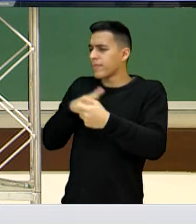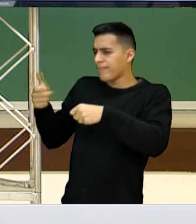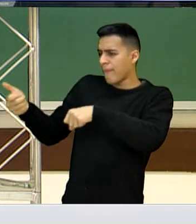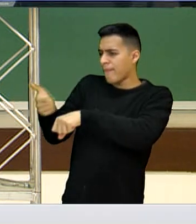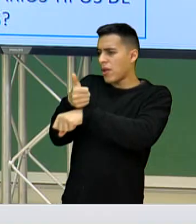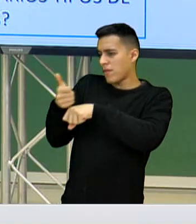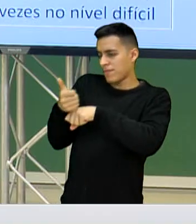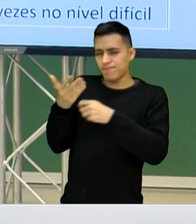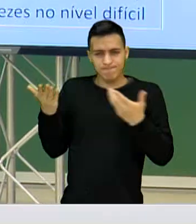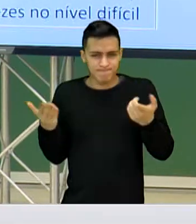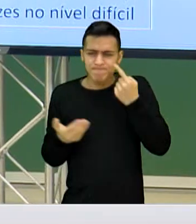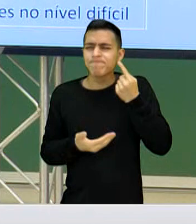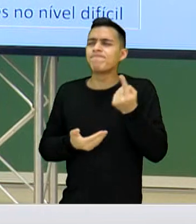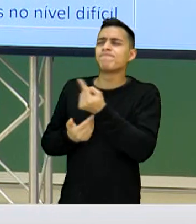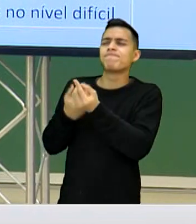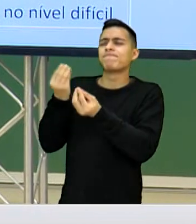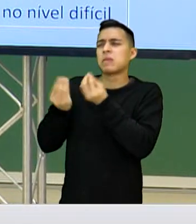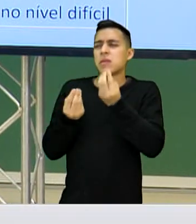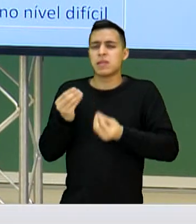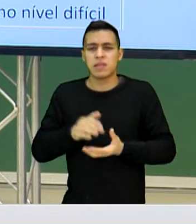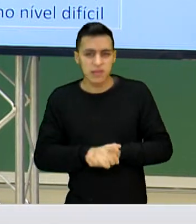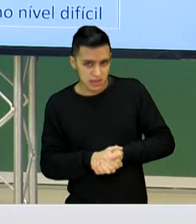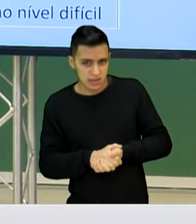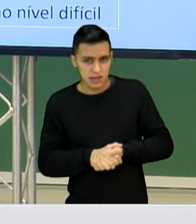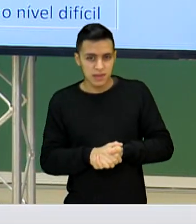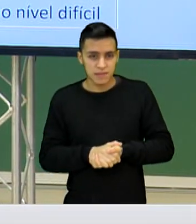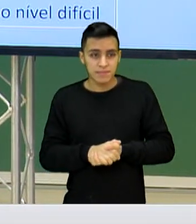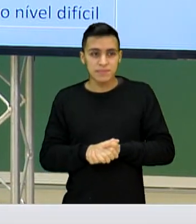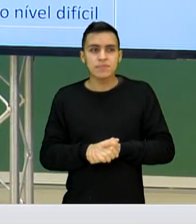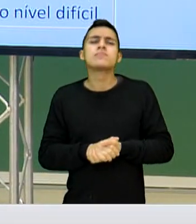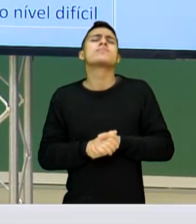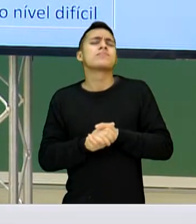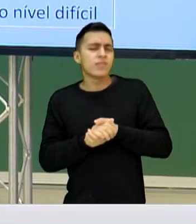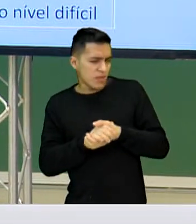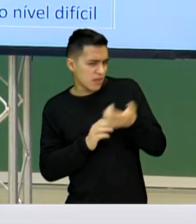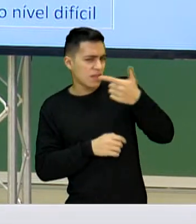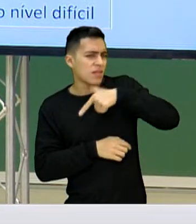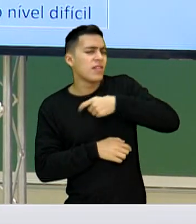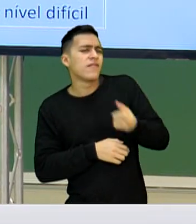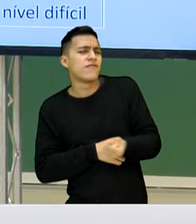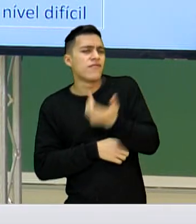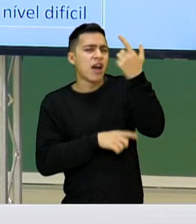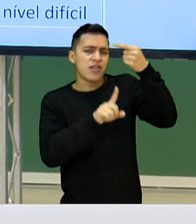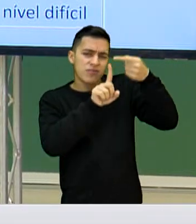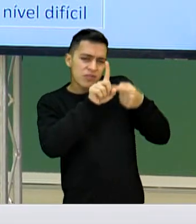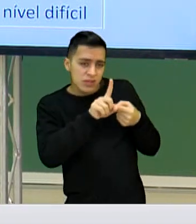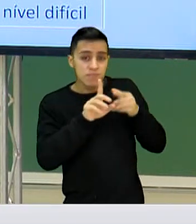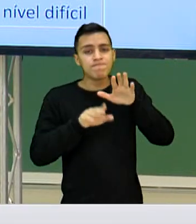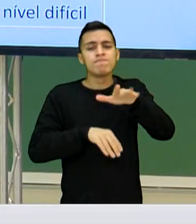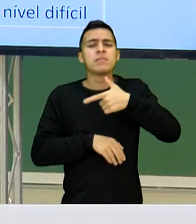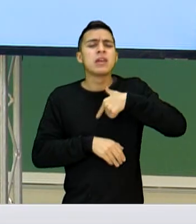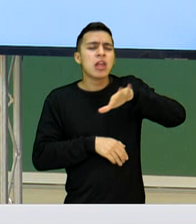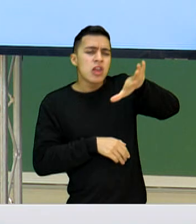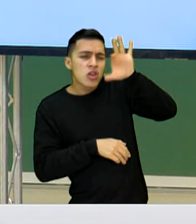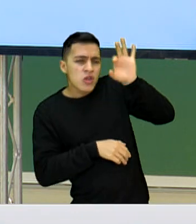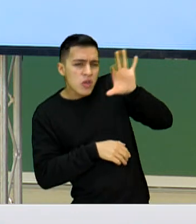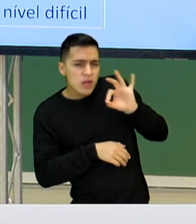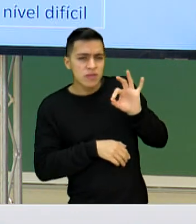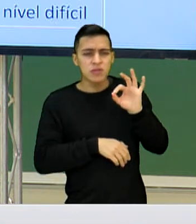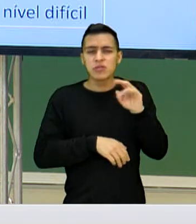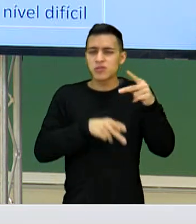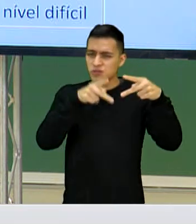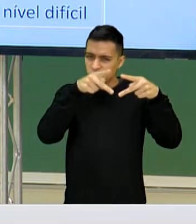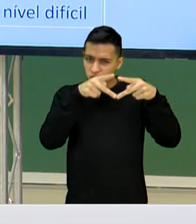profissional. Vamos dar uma olhada ali? A professora sabe que tem vários tipos de gamers. Eu escolhi aqui, deixa eu ver, eu